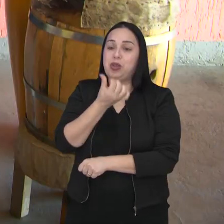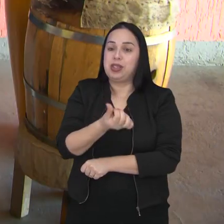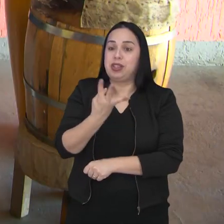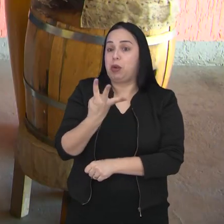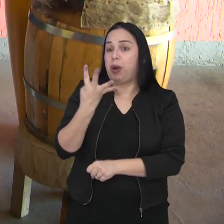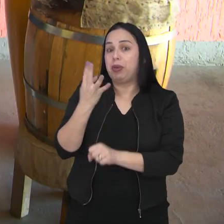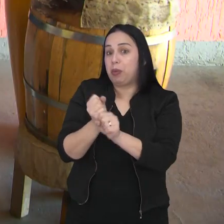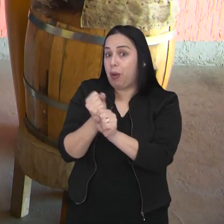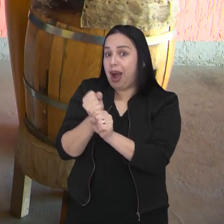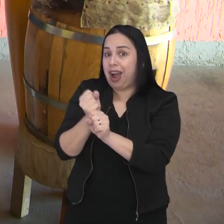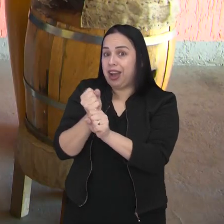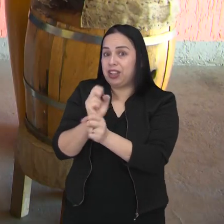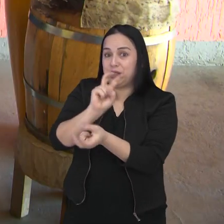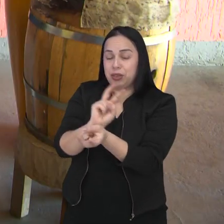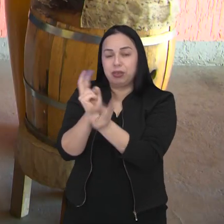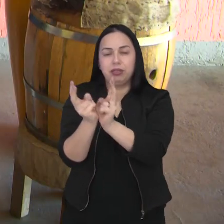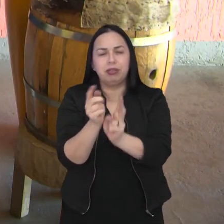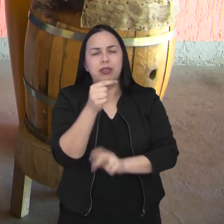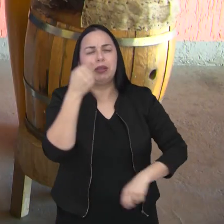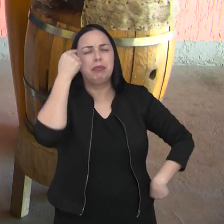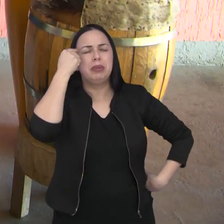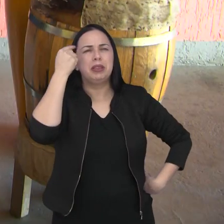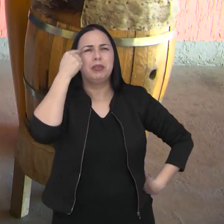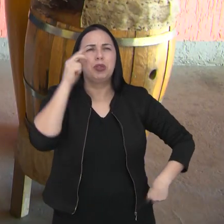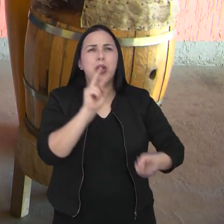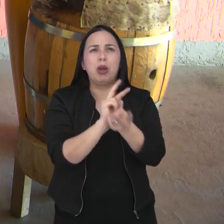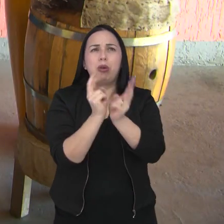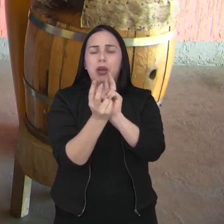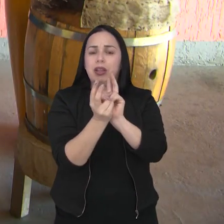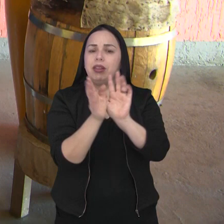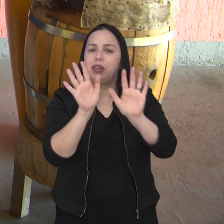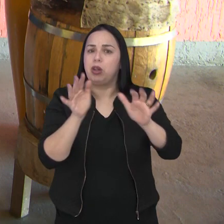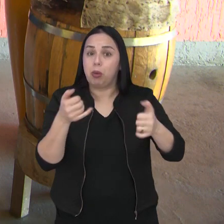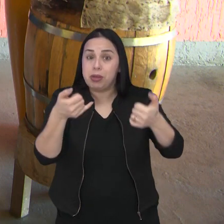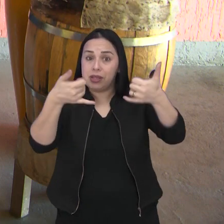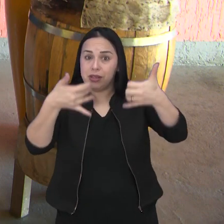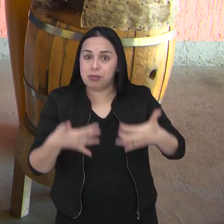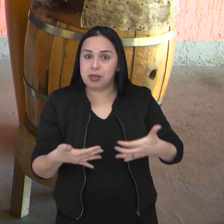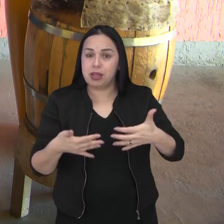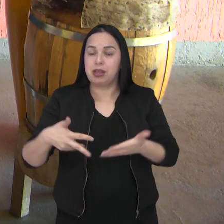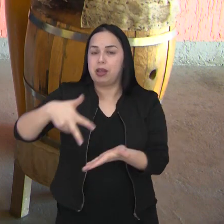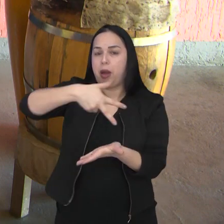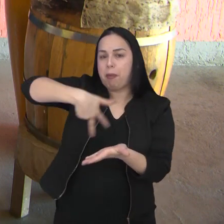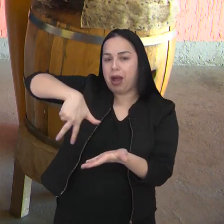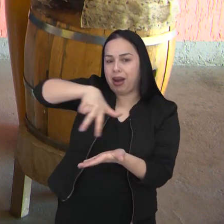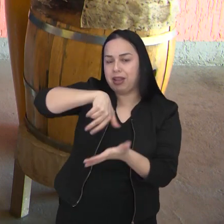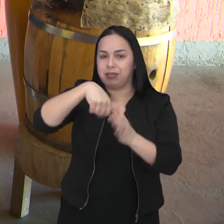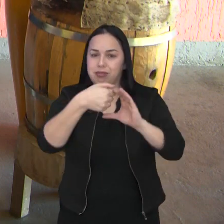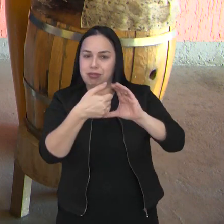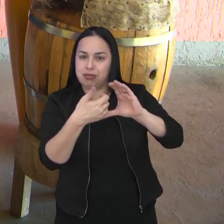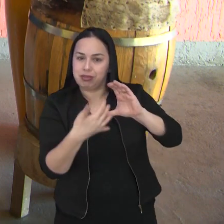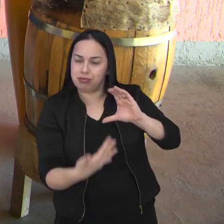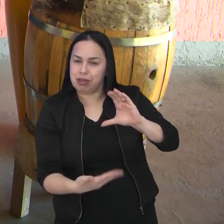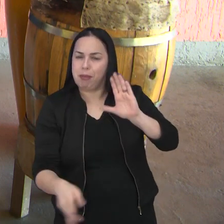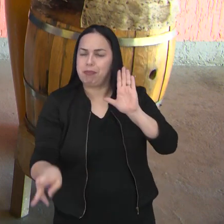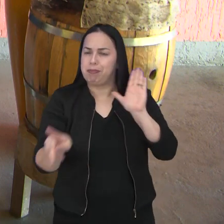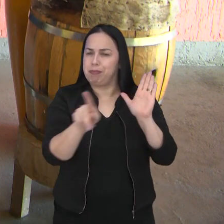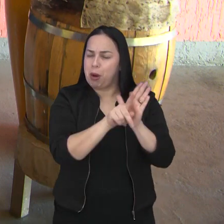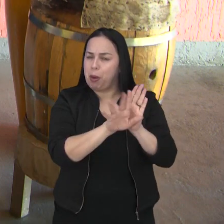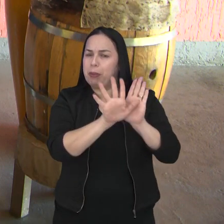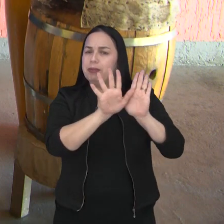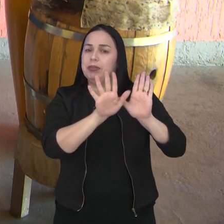jongo. Quem está em casa pensando assim, o que, que é o jongo? Eu comecei falando, né, que é uma dança, tem características